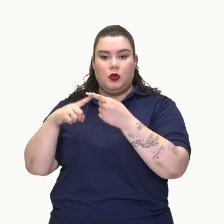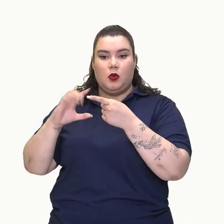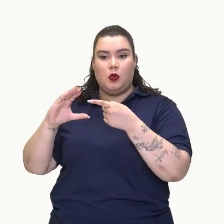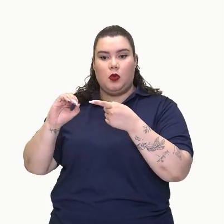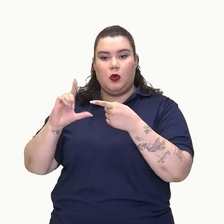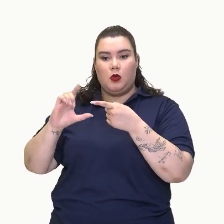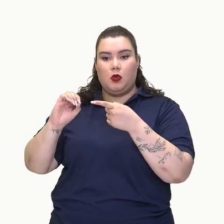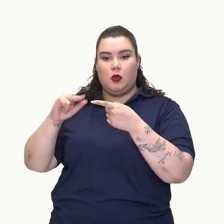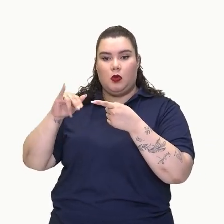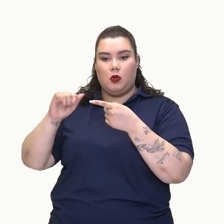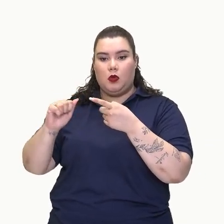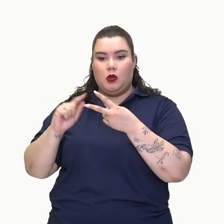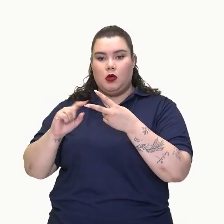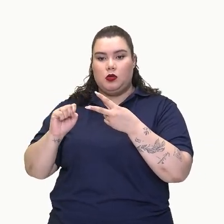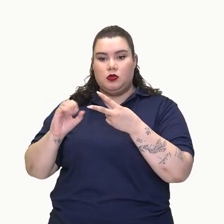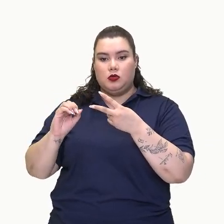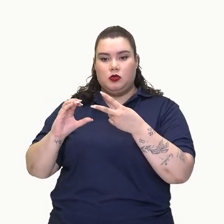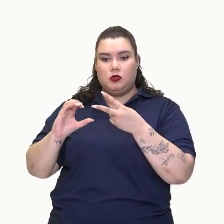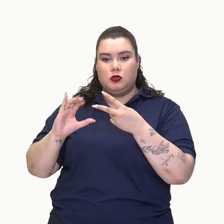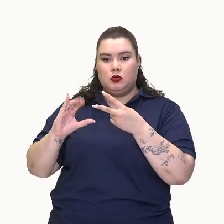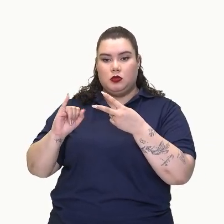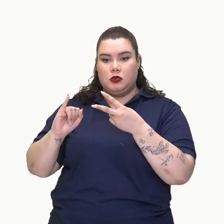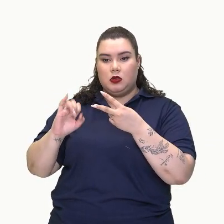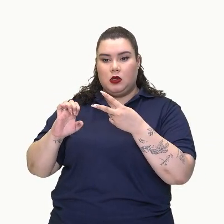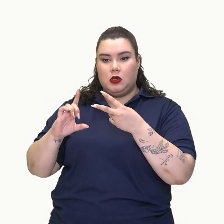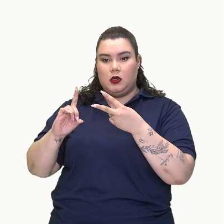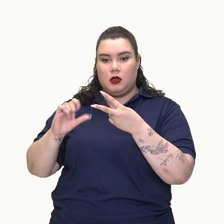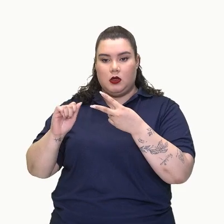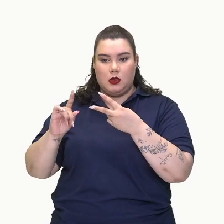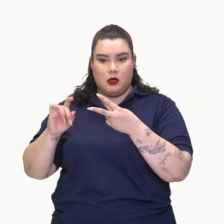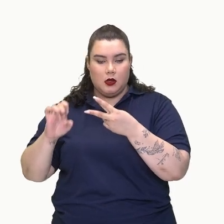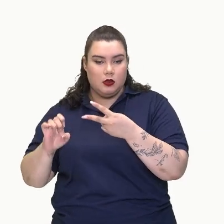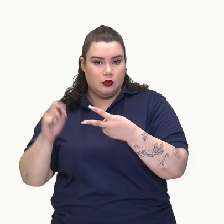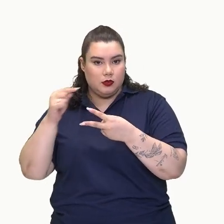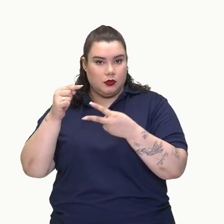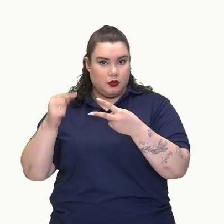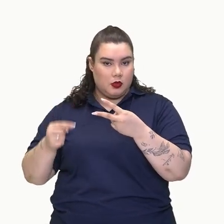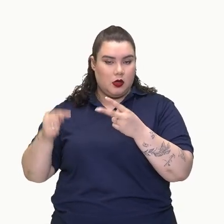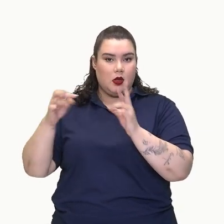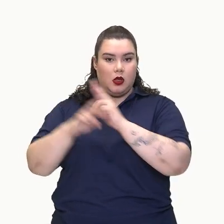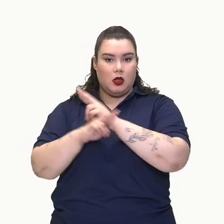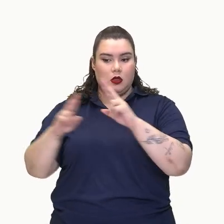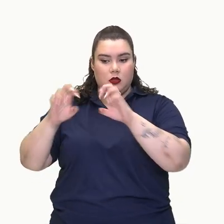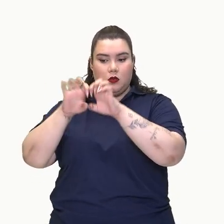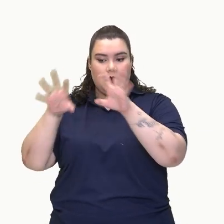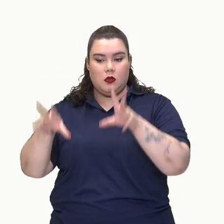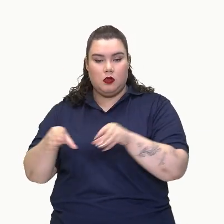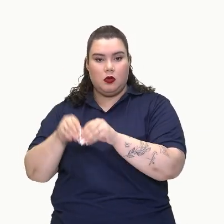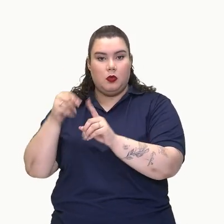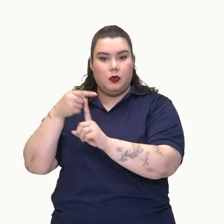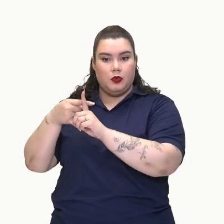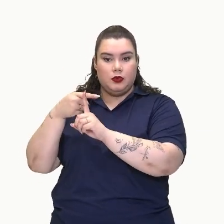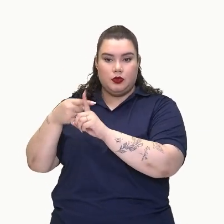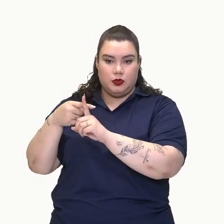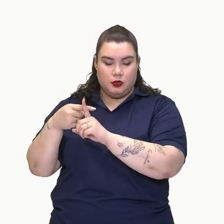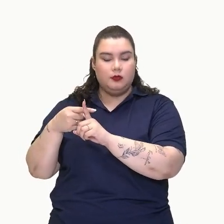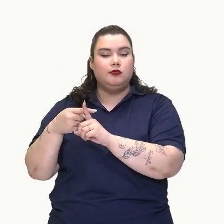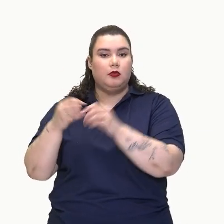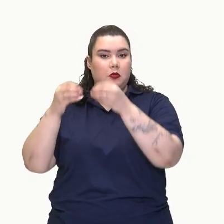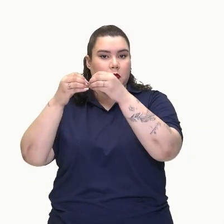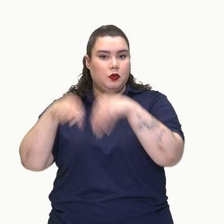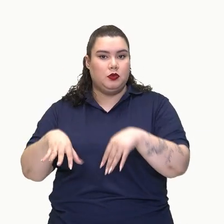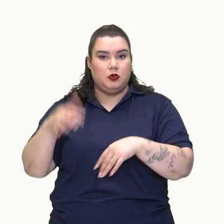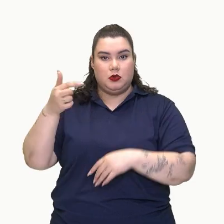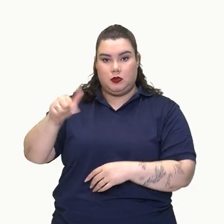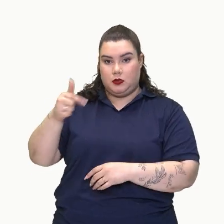da sociedade. Harmônica significa dizer que é uma relação ecológica positiva, não vai causar dano para